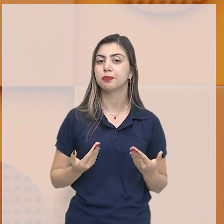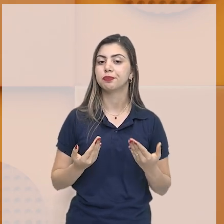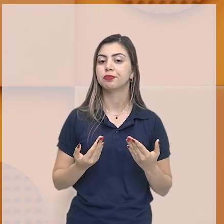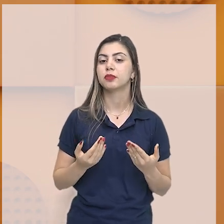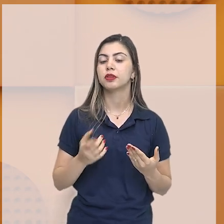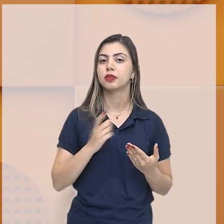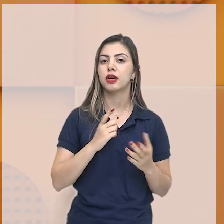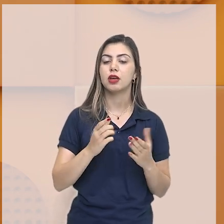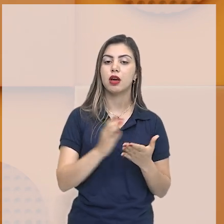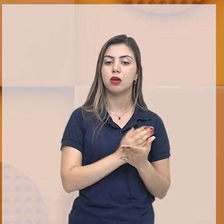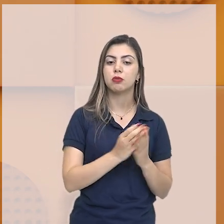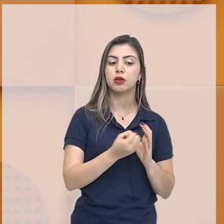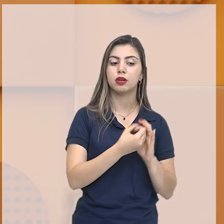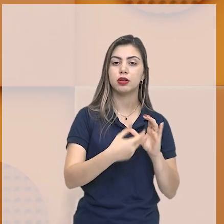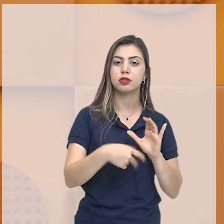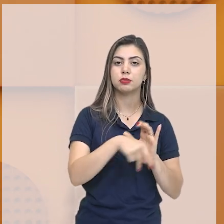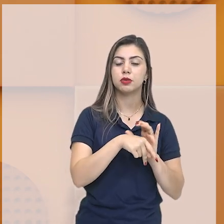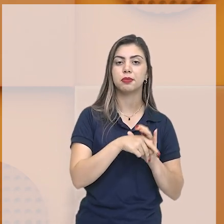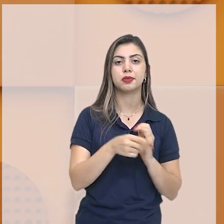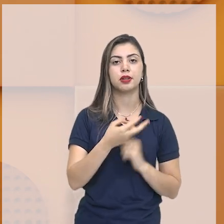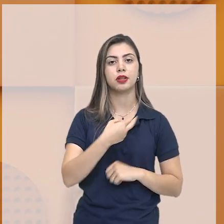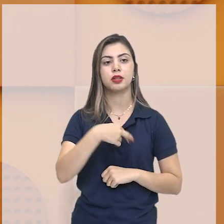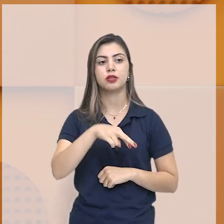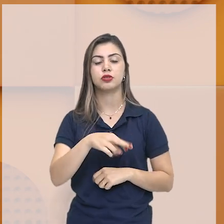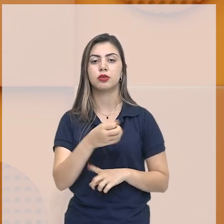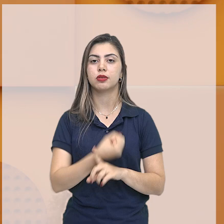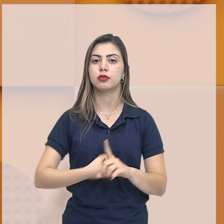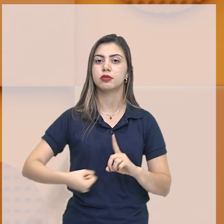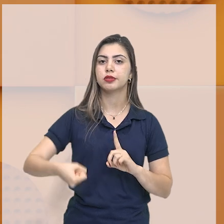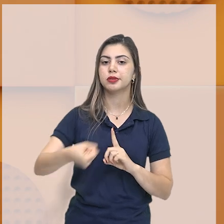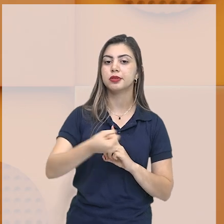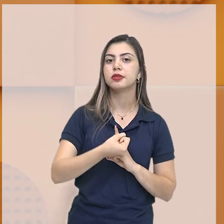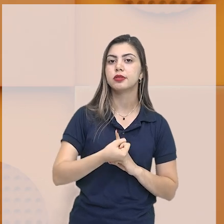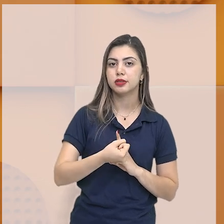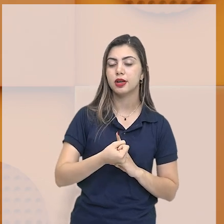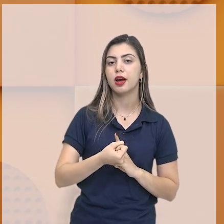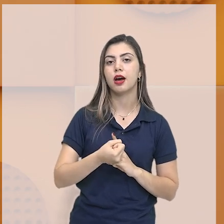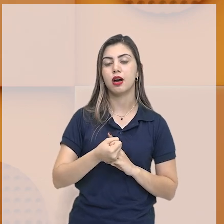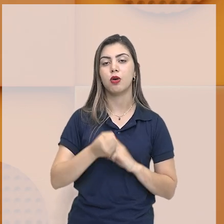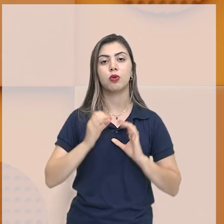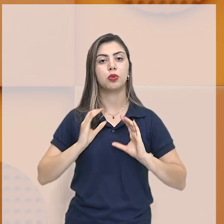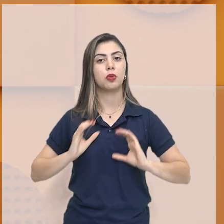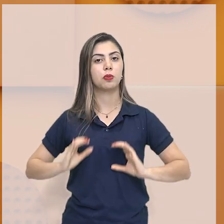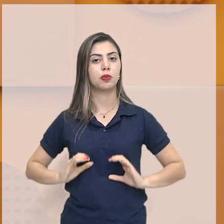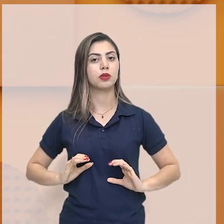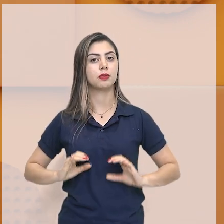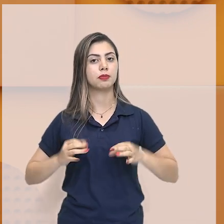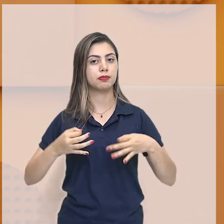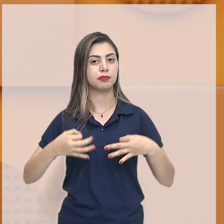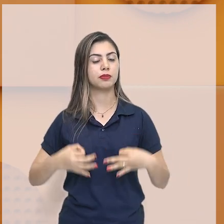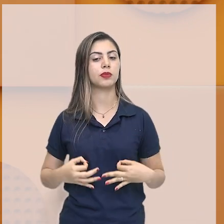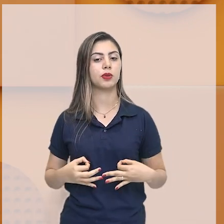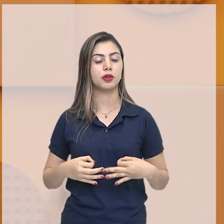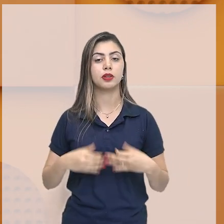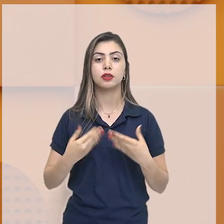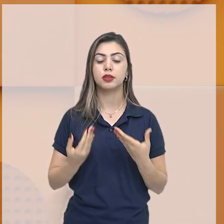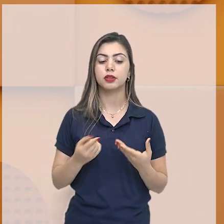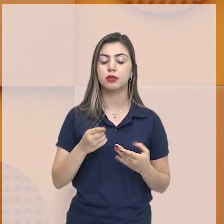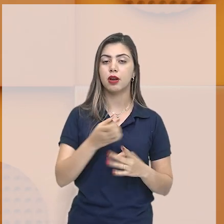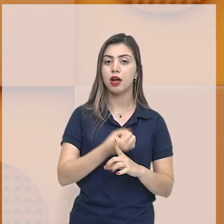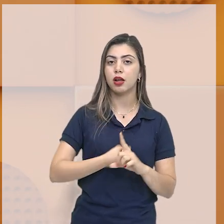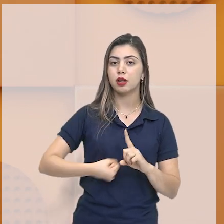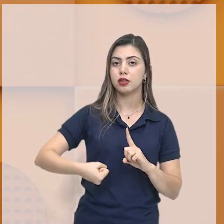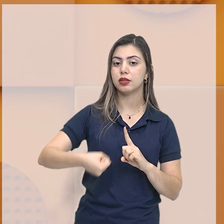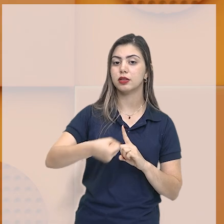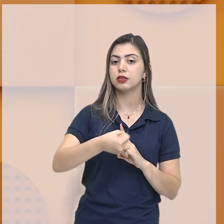dos elementos religiosos, sociais, éticos, né, que a